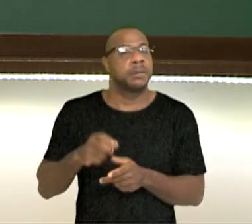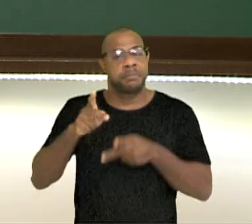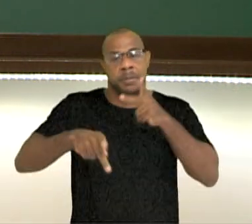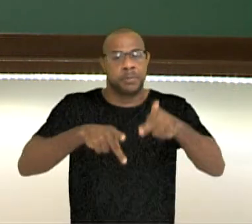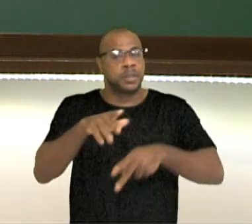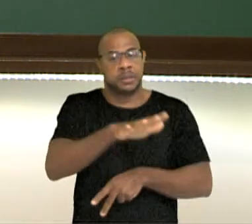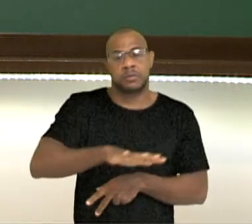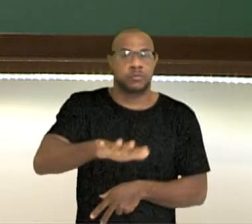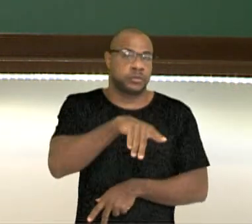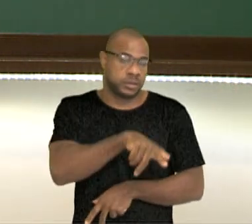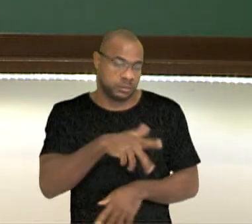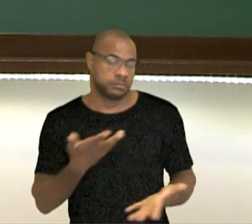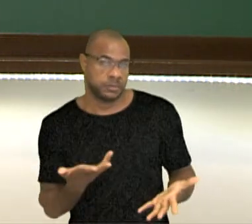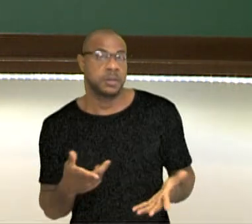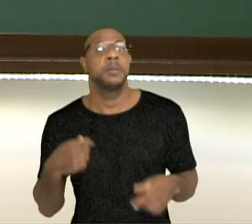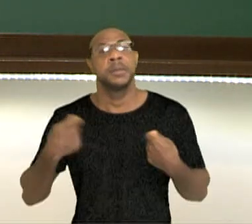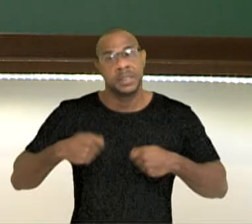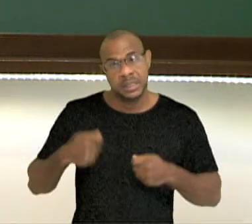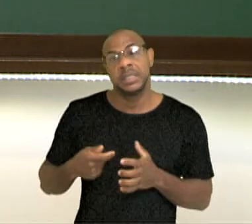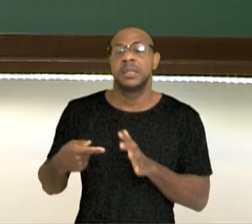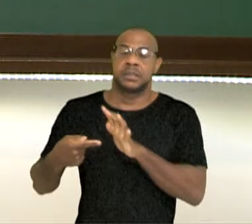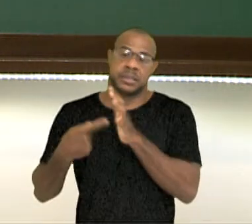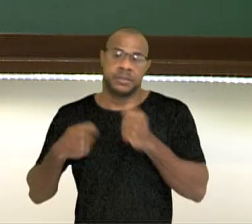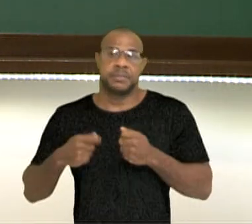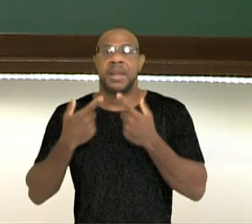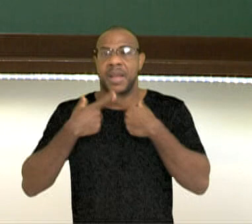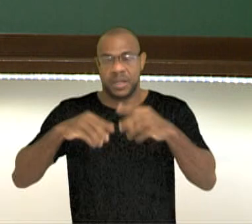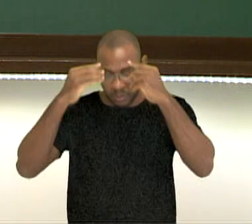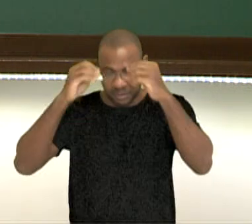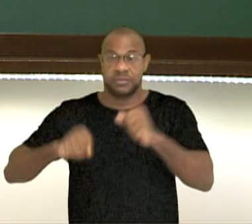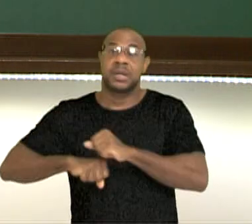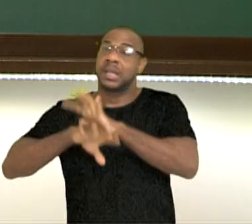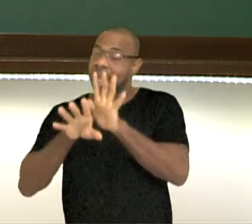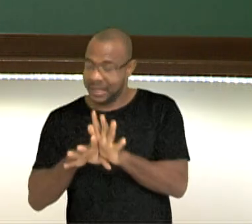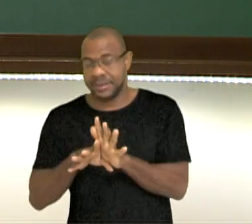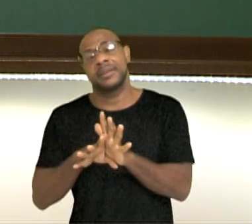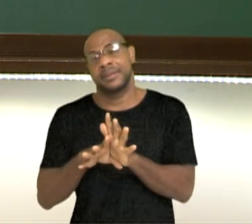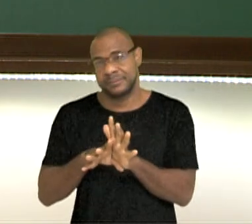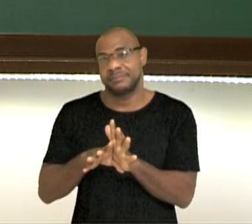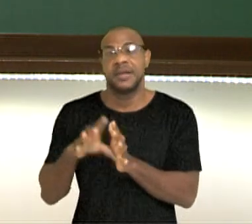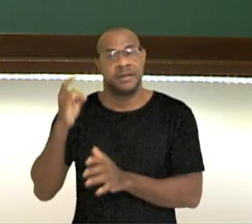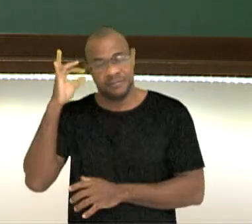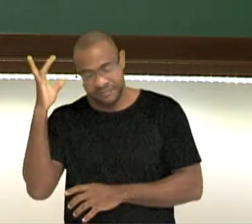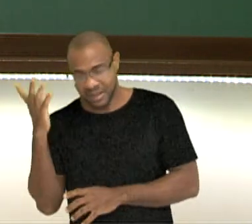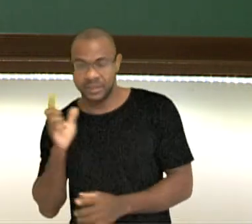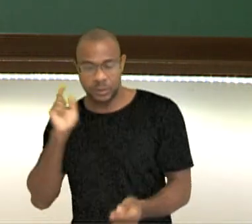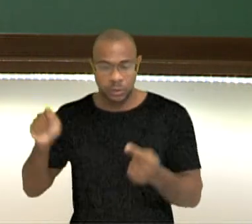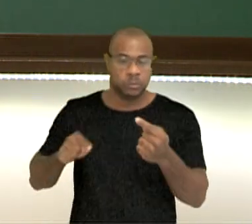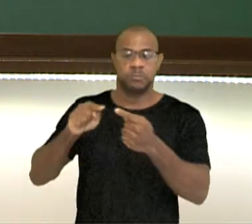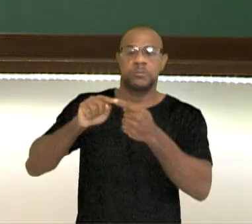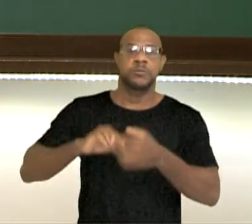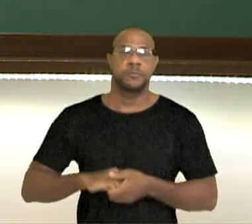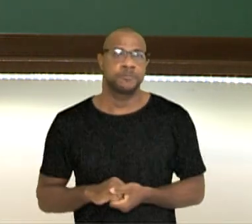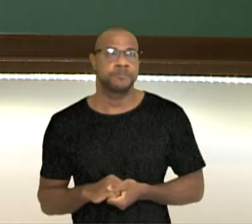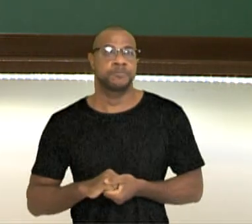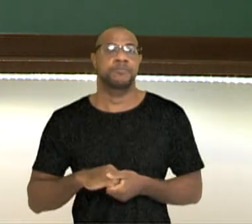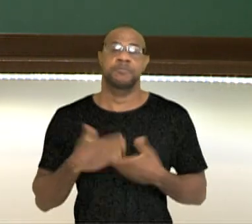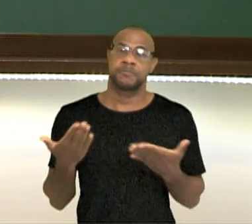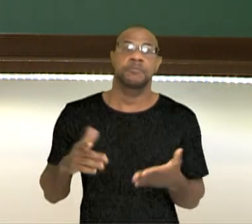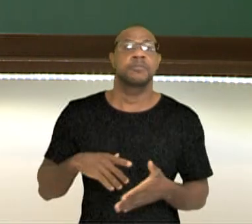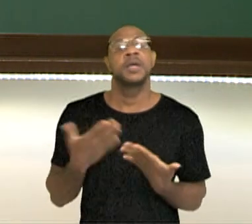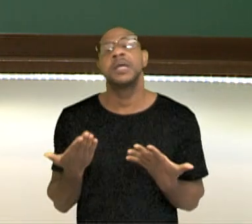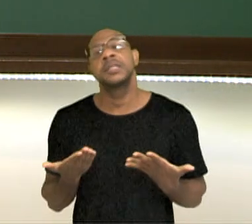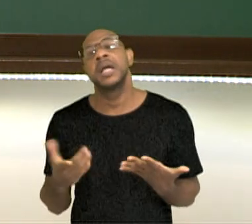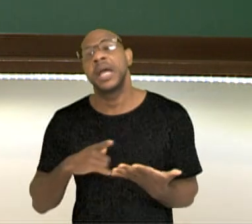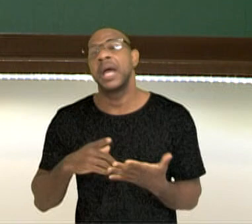por isso deve ter uma linguagem mais acessível, uma linguagem clara, uma linguagem objetiva. Ele é um texto